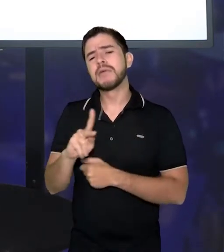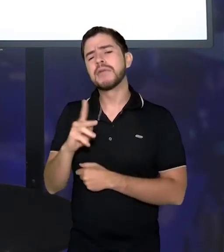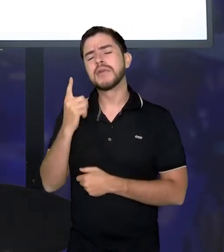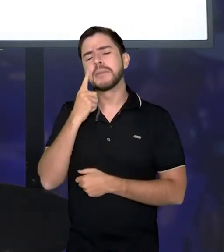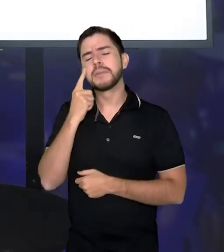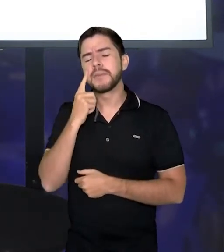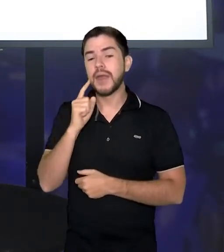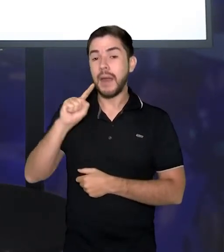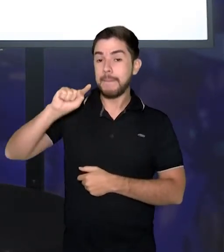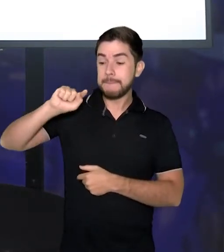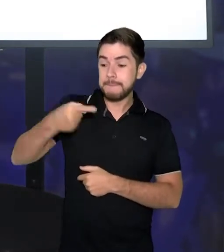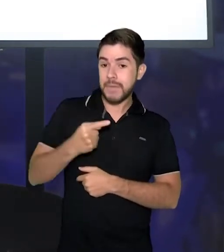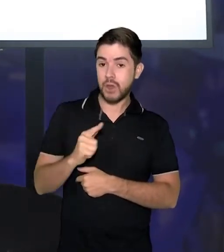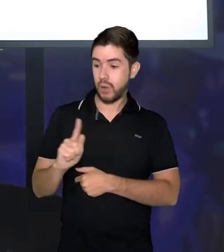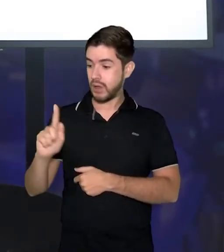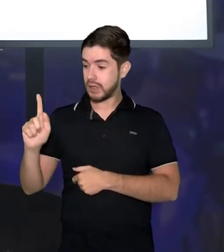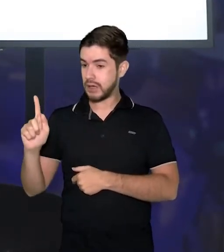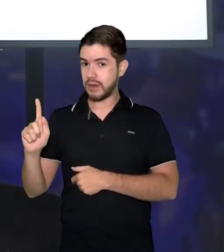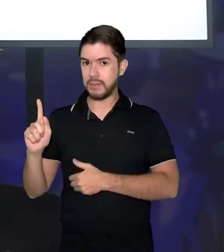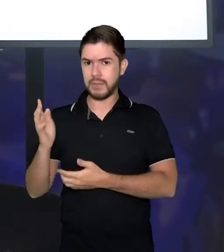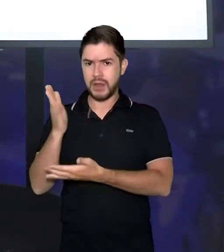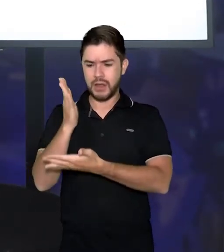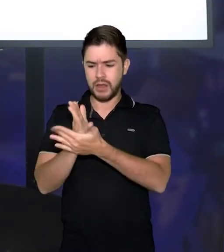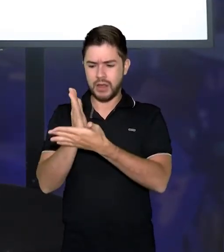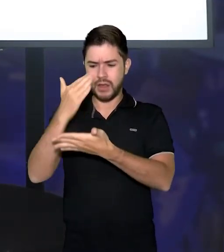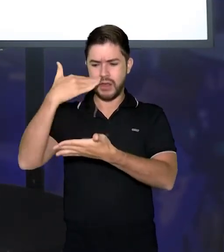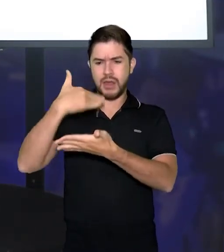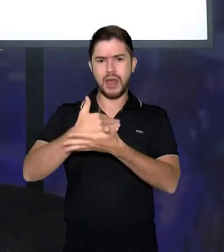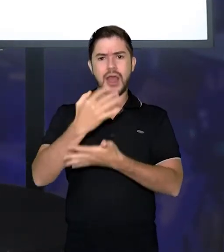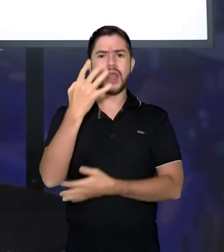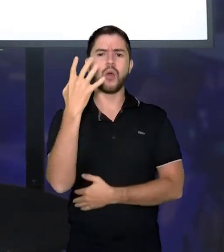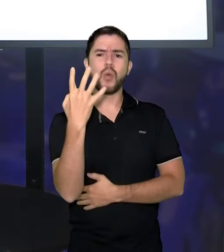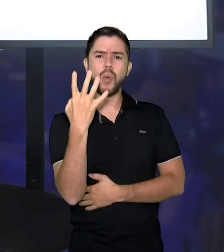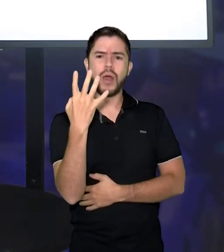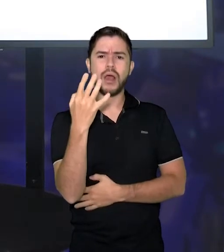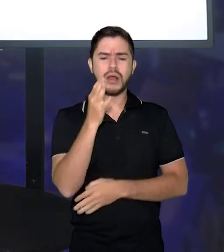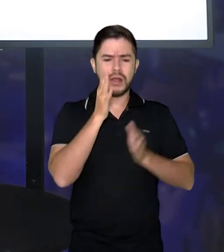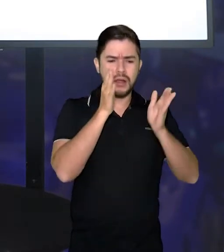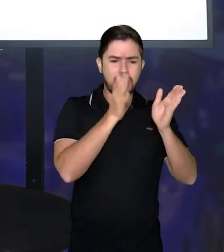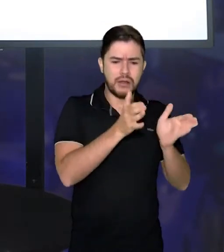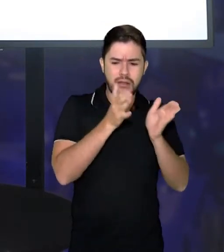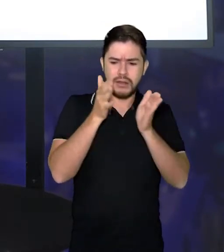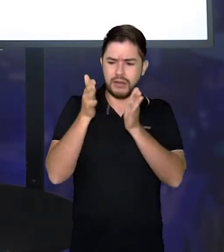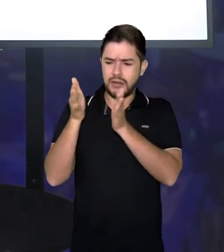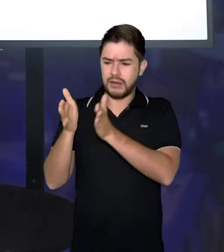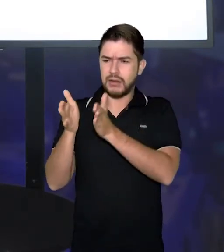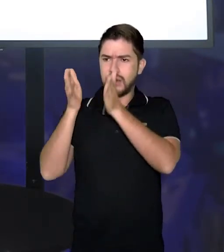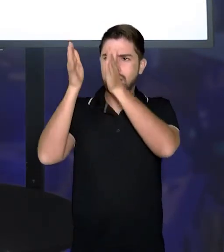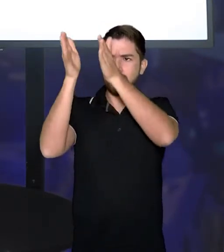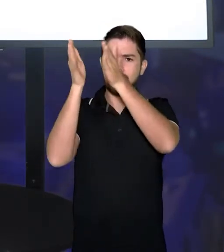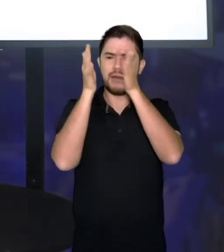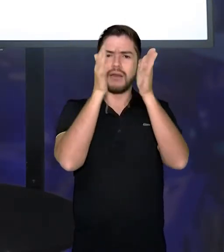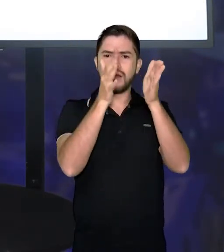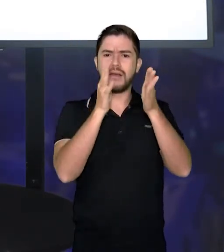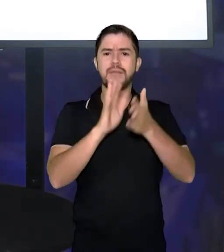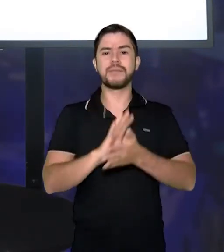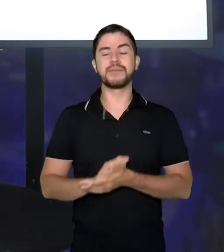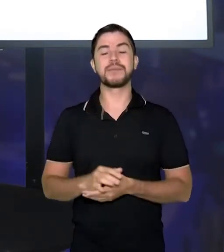Professor, 1000 gramas em 4 partes. Como ficaria? Eu tenho aqui